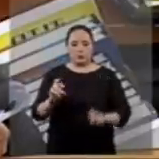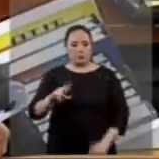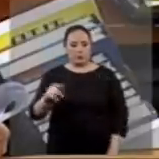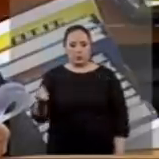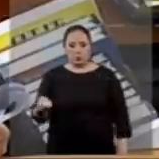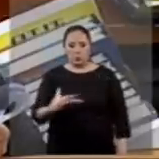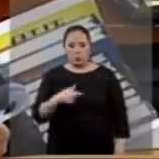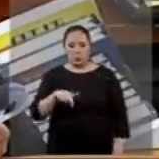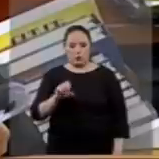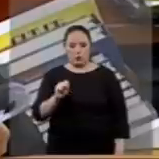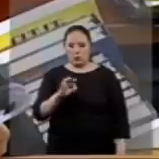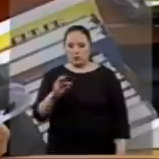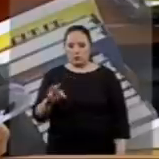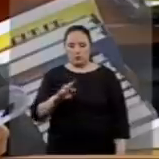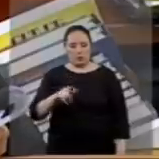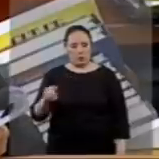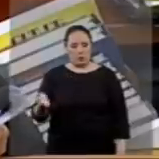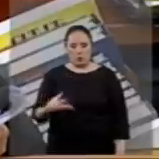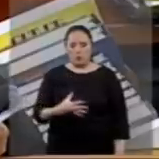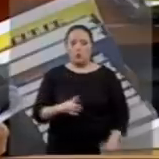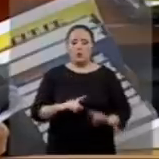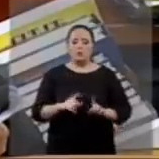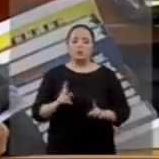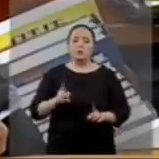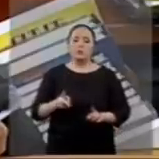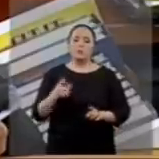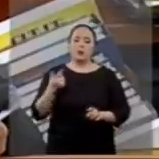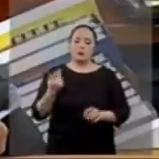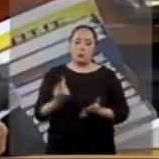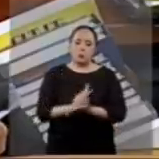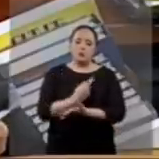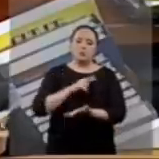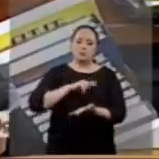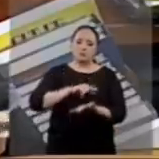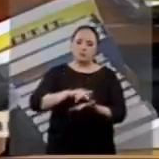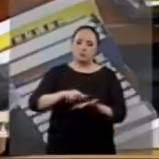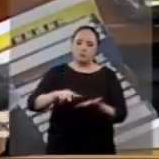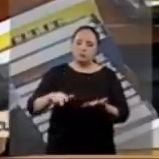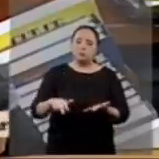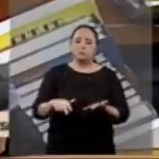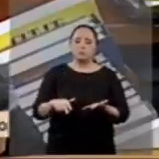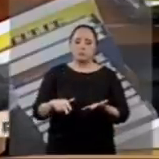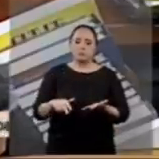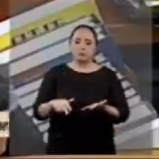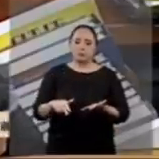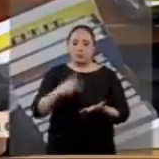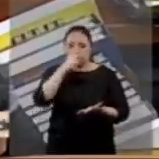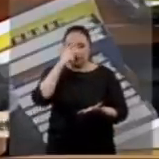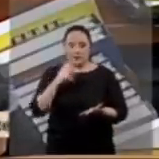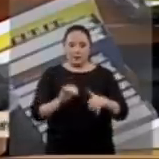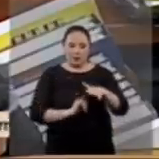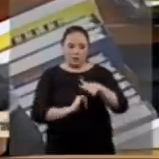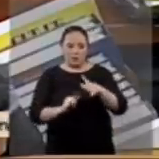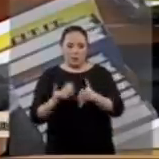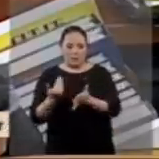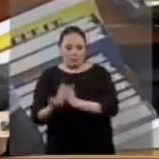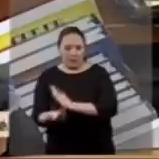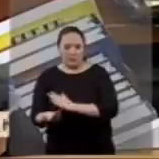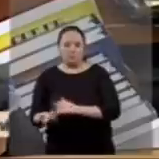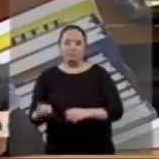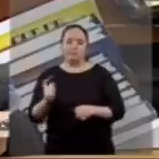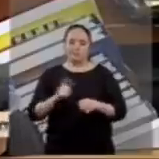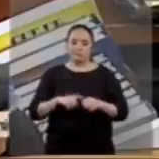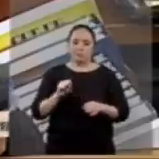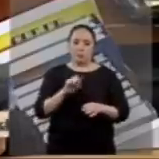no tribunal, surgindo cada vez mais nos casos em que vencido o ente público em demanda